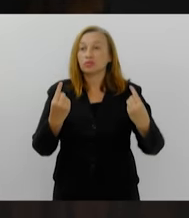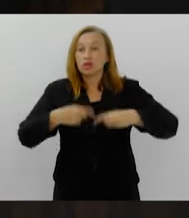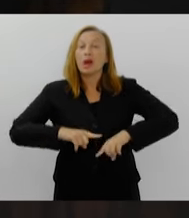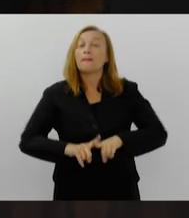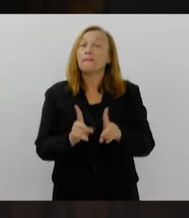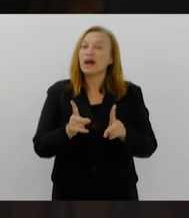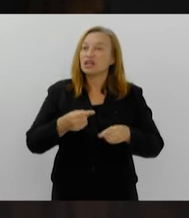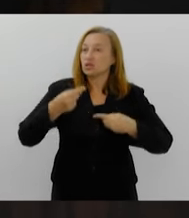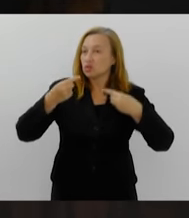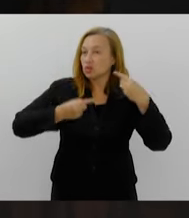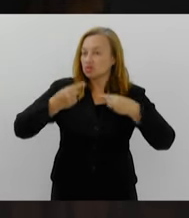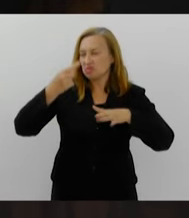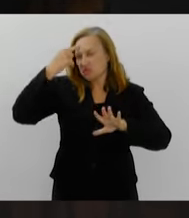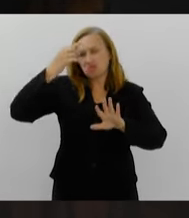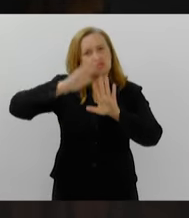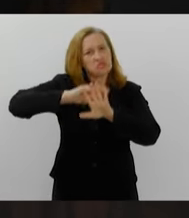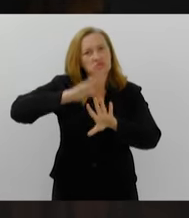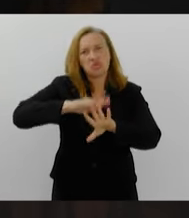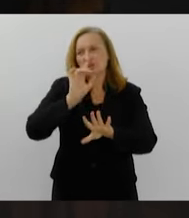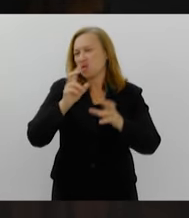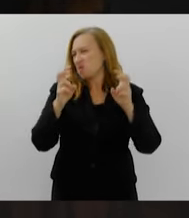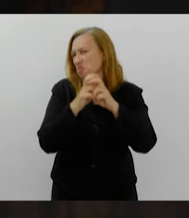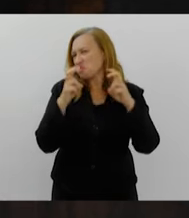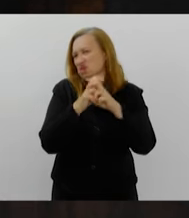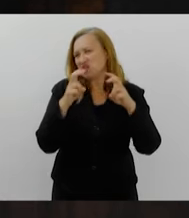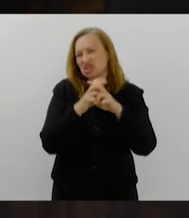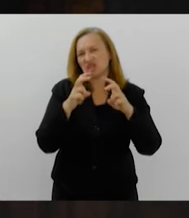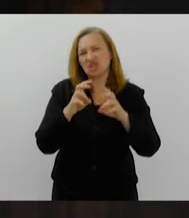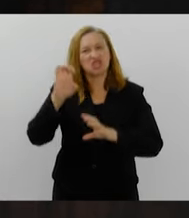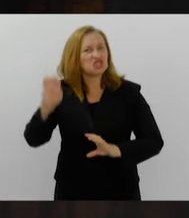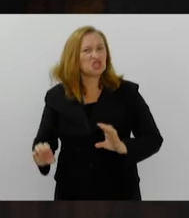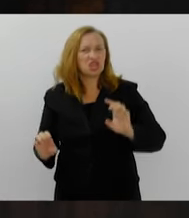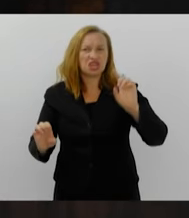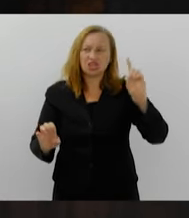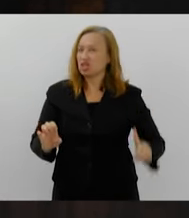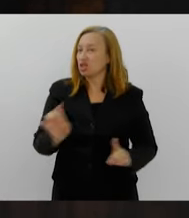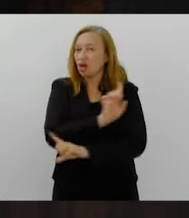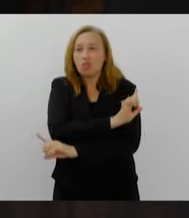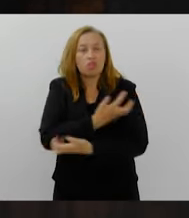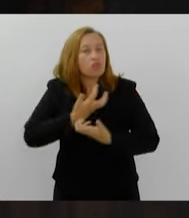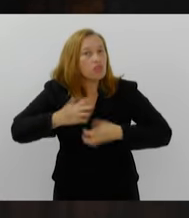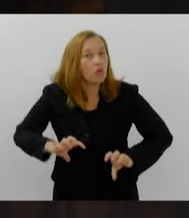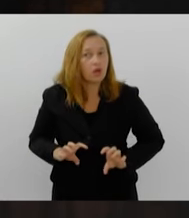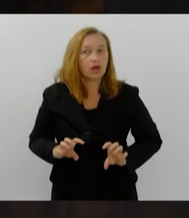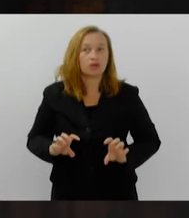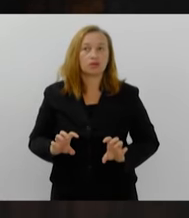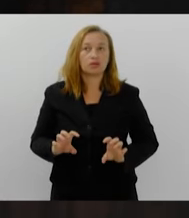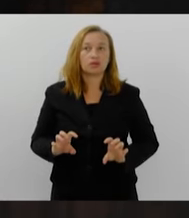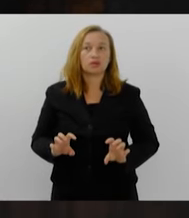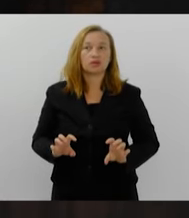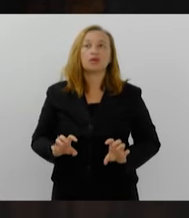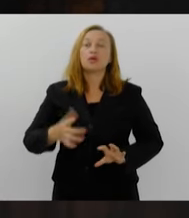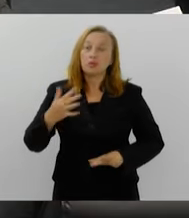Mas debate ideológico ou de briga de esquerda, direita, eu não vou permitir.